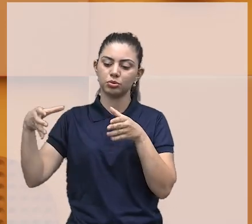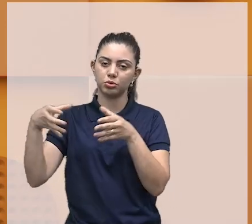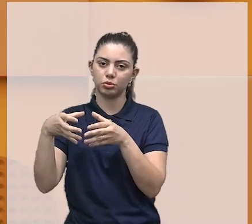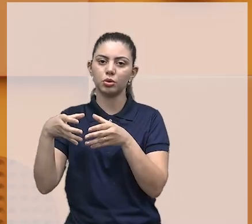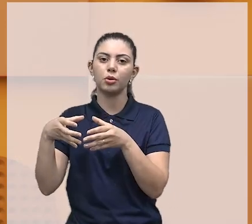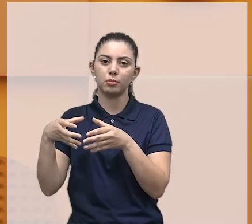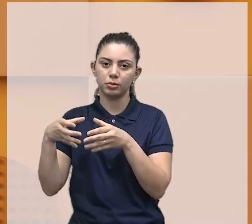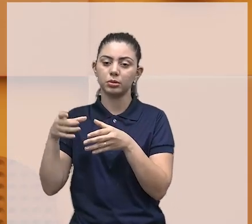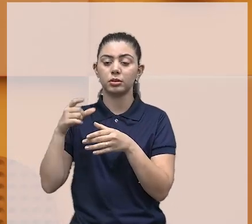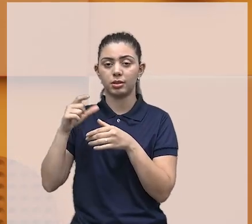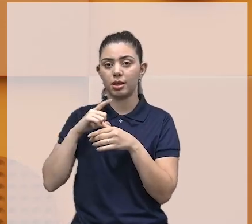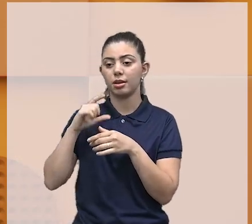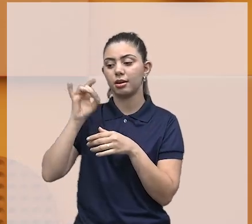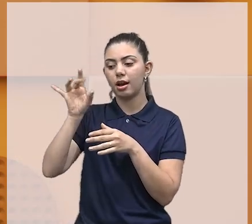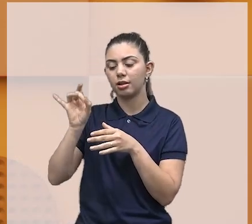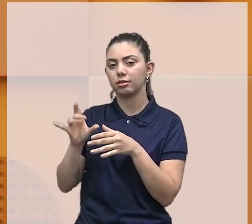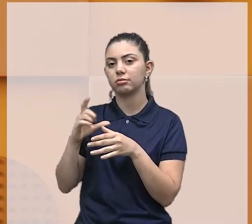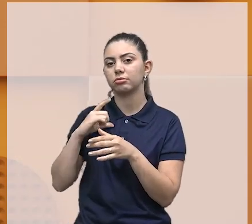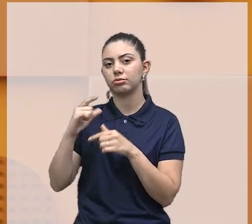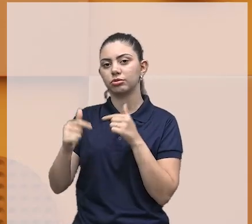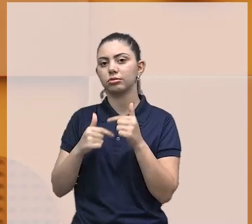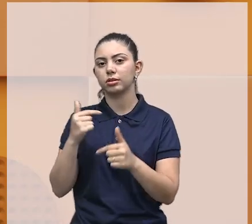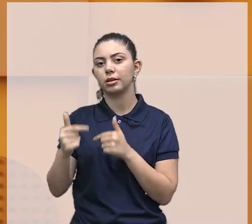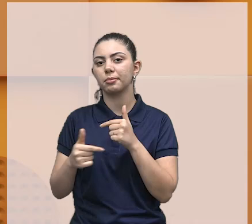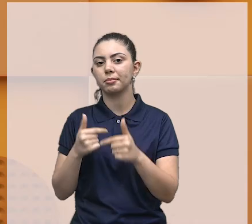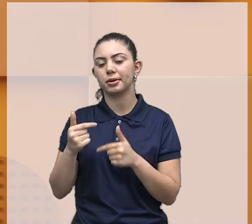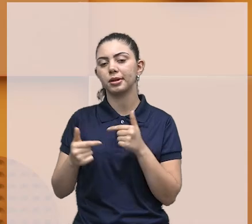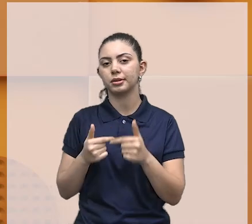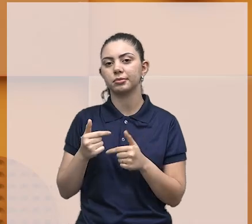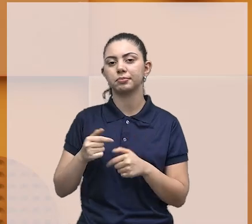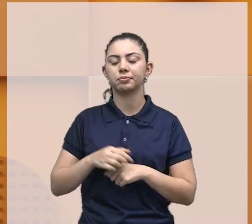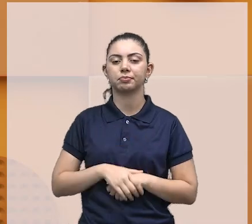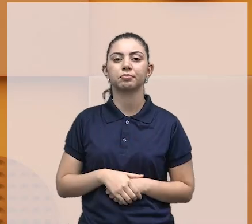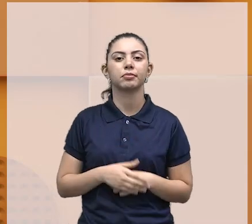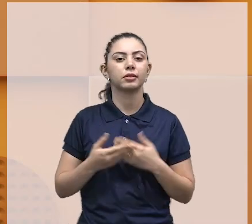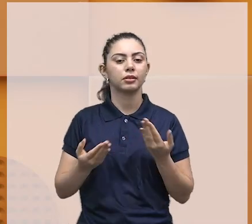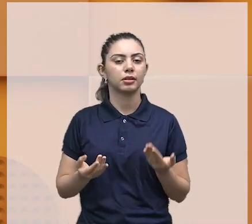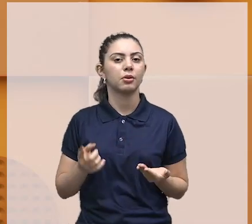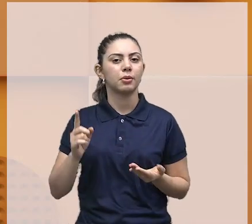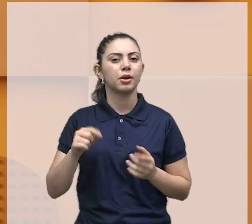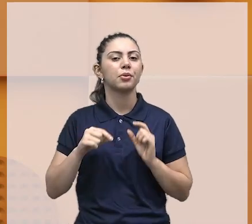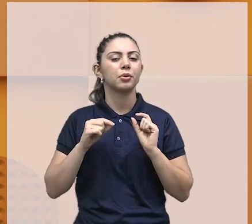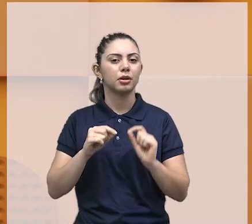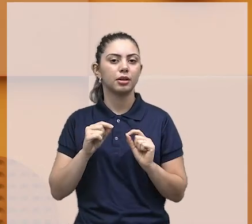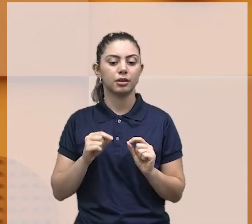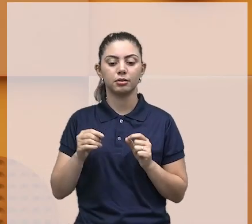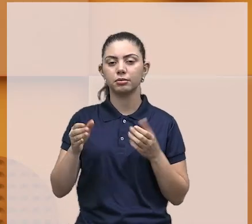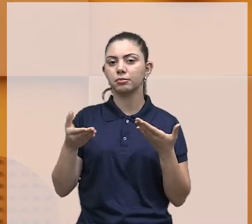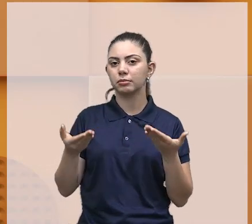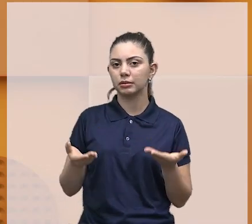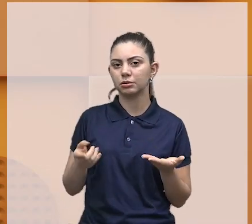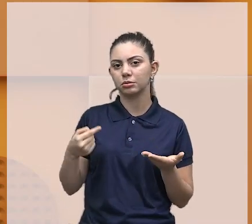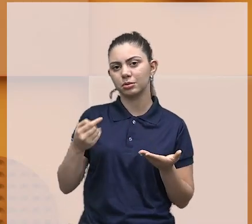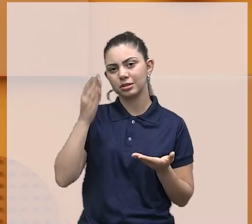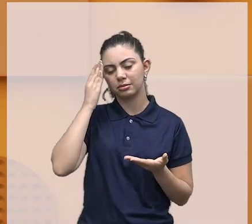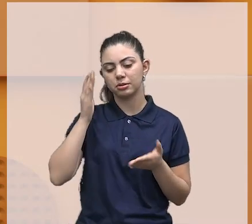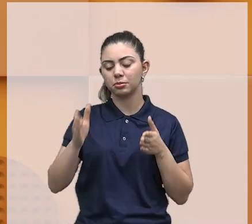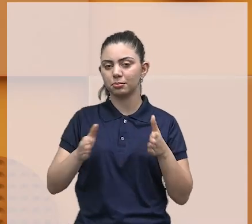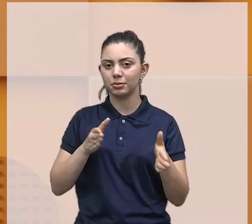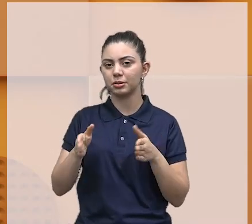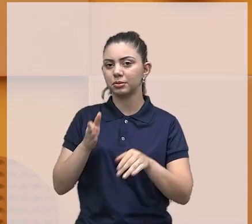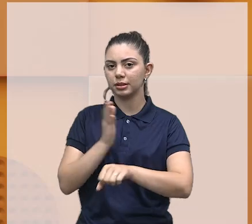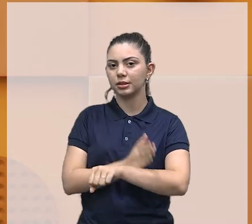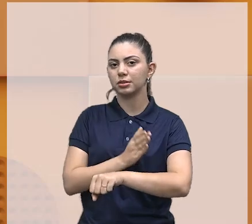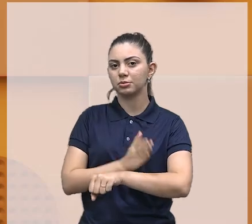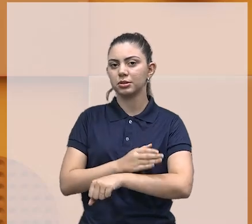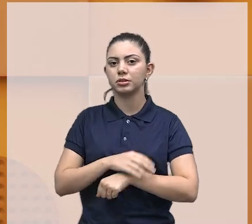faziam certos trabalhos, então, dentro desse sistema aí, né, ligado, então, ali quase à Baixa Idade Média, tá